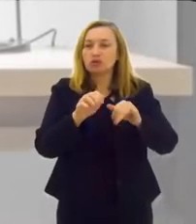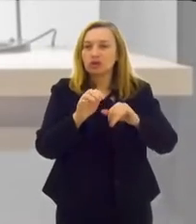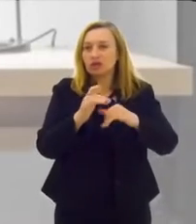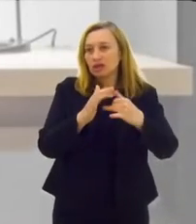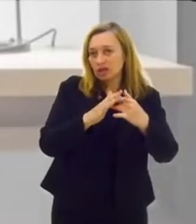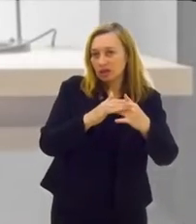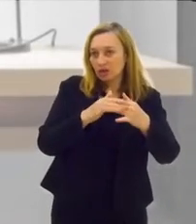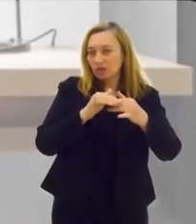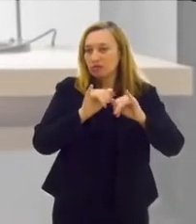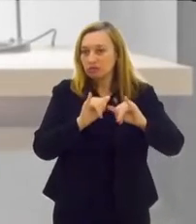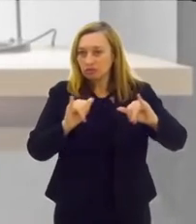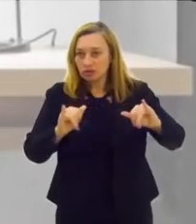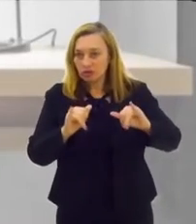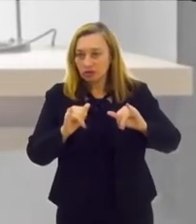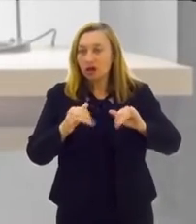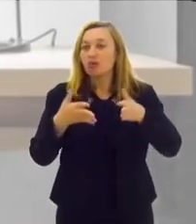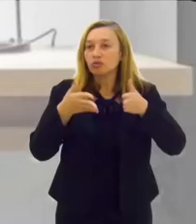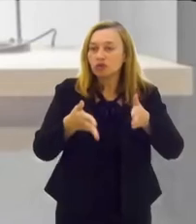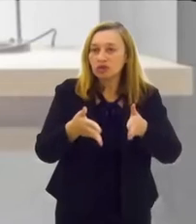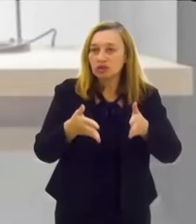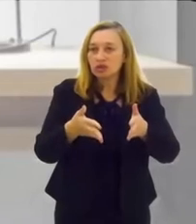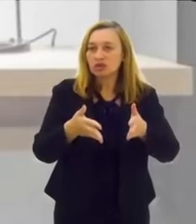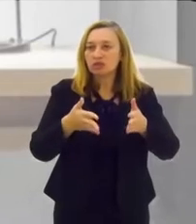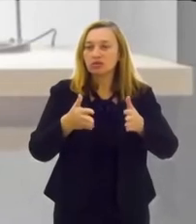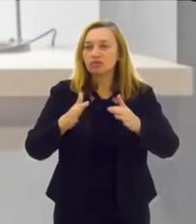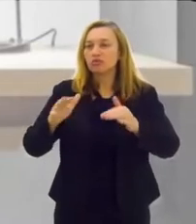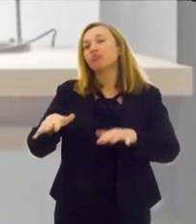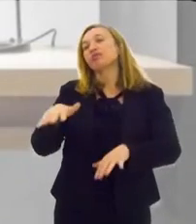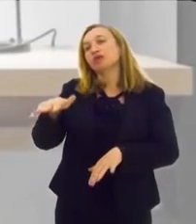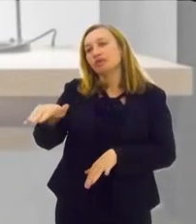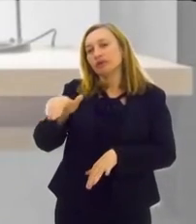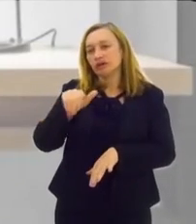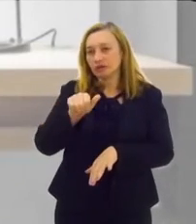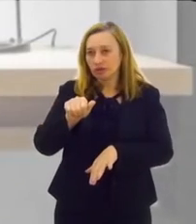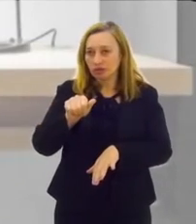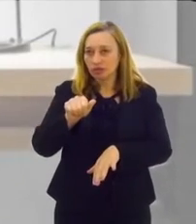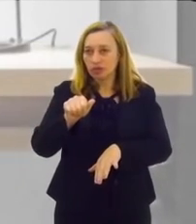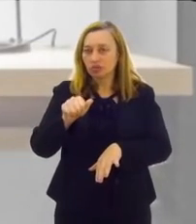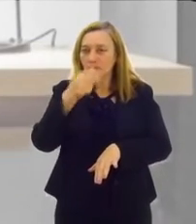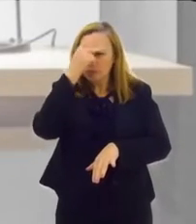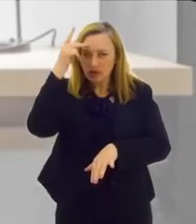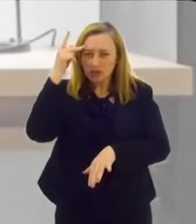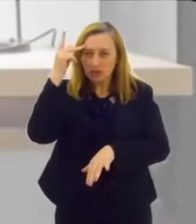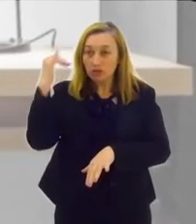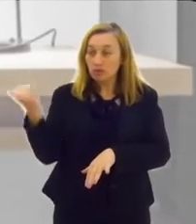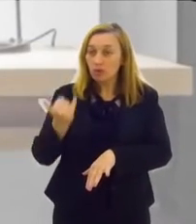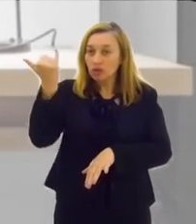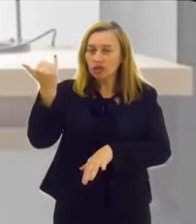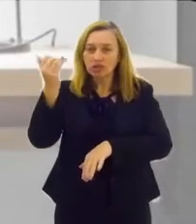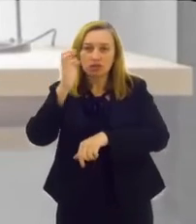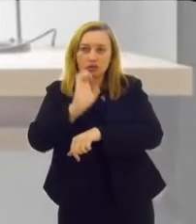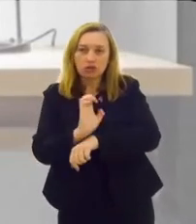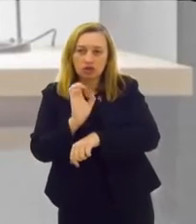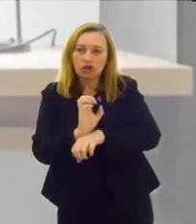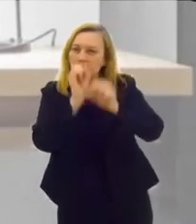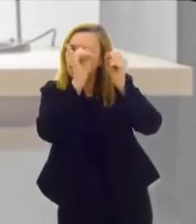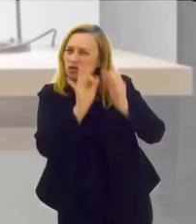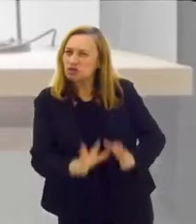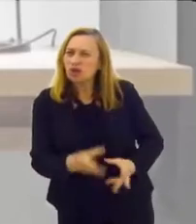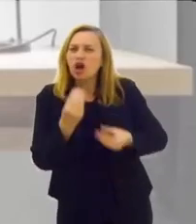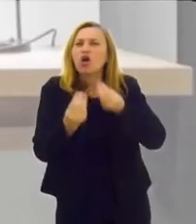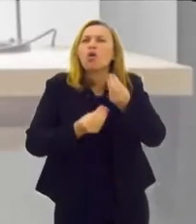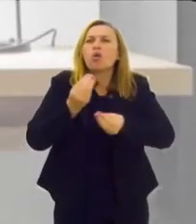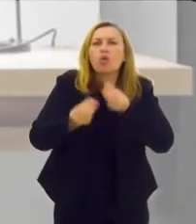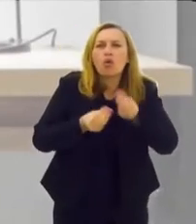se destaca. Buscamos logo a maior autoridade do Estado para nos esclarecer questões do tipo: